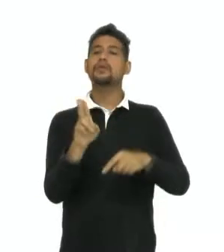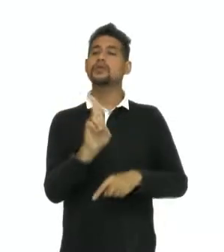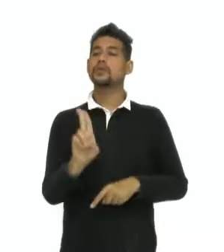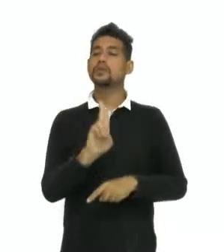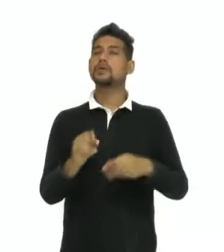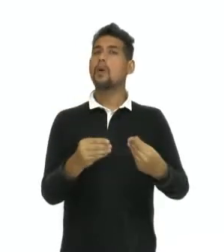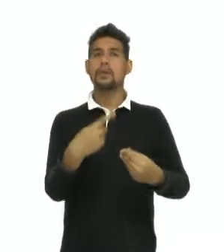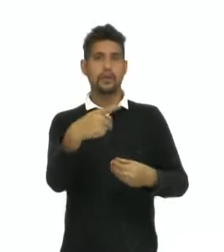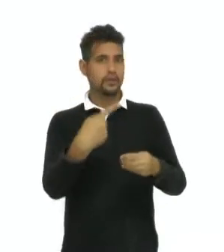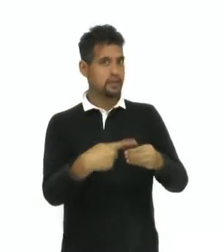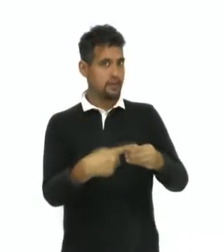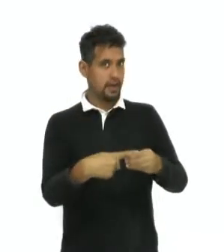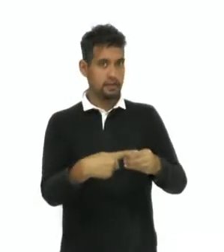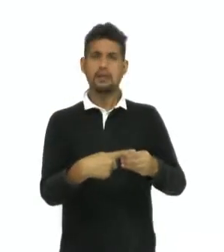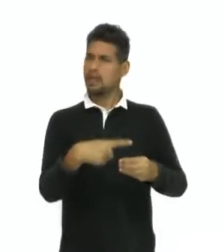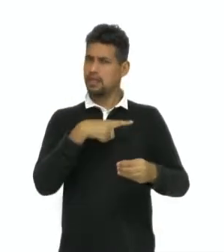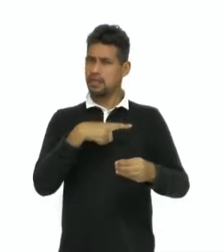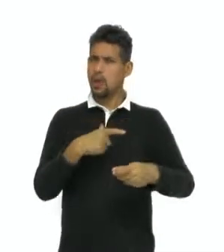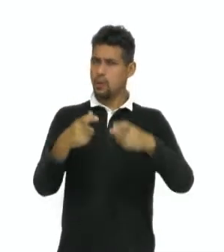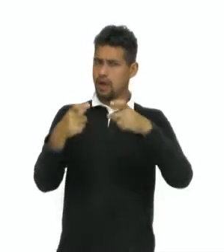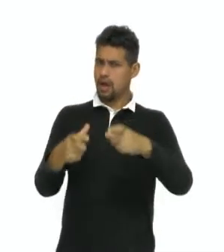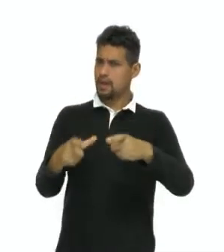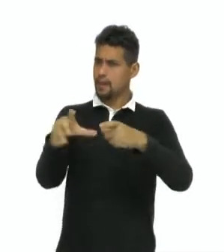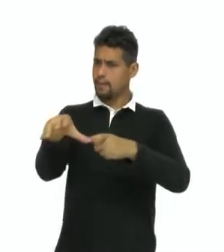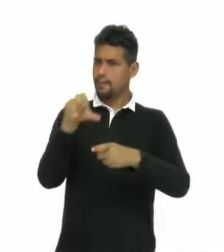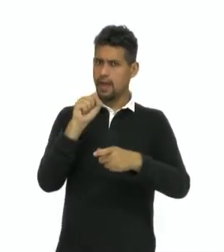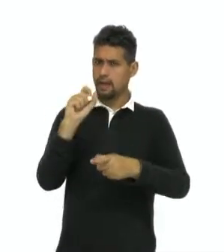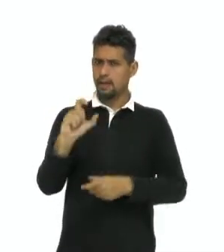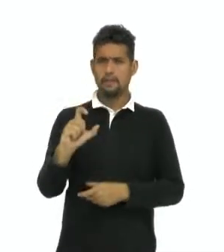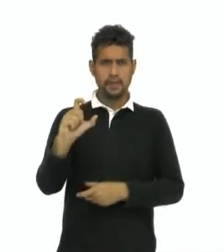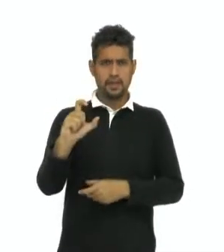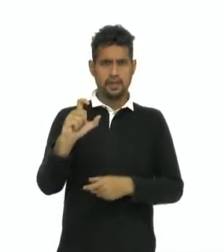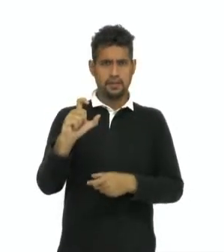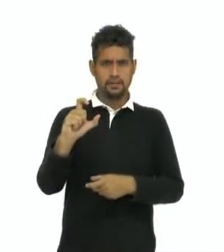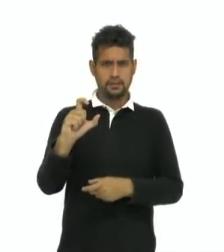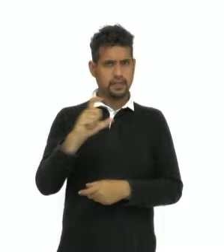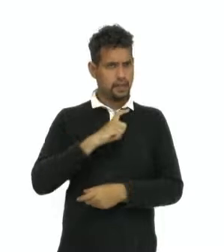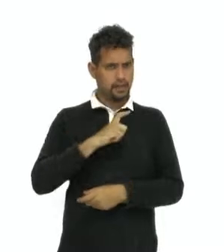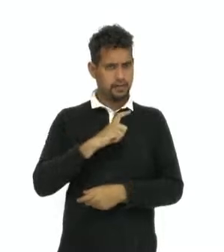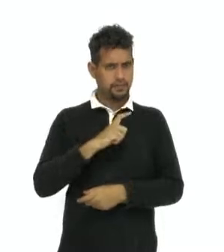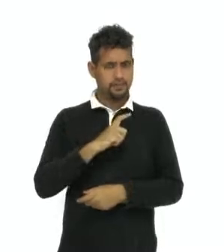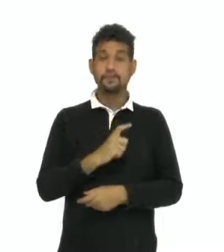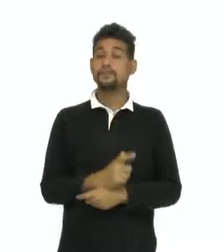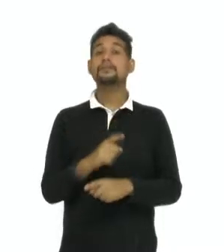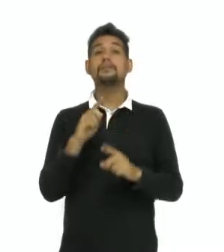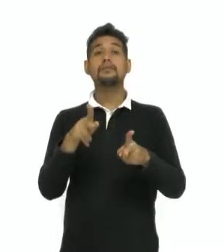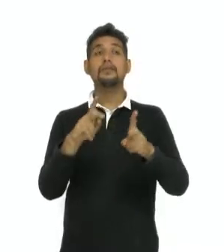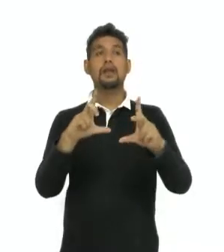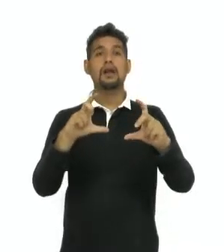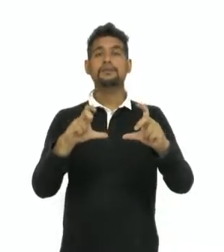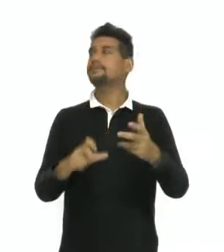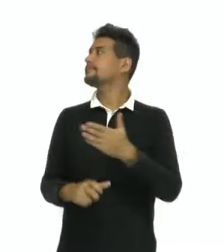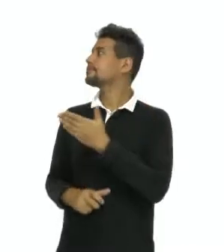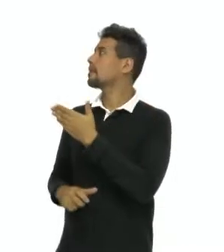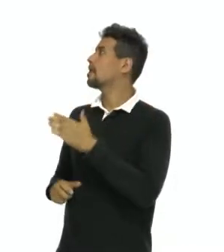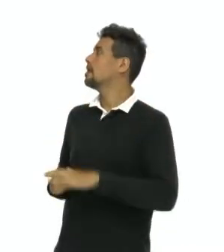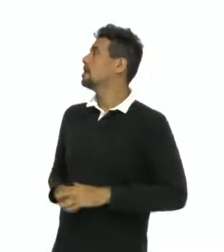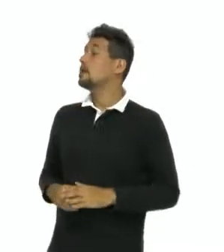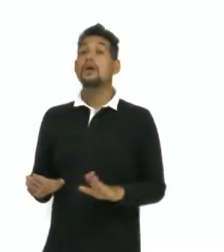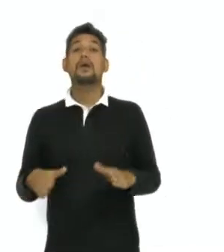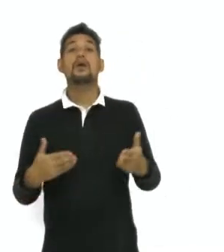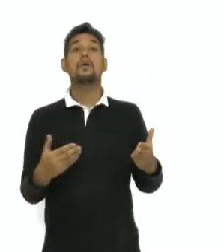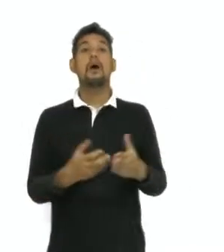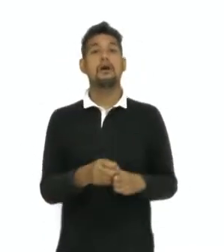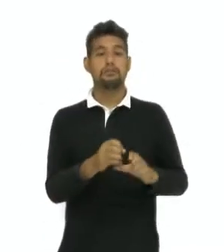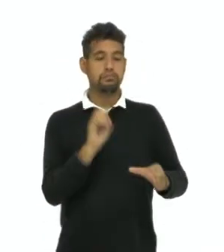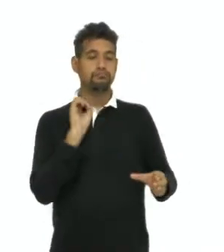sua cidade, há postos de coleta autorizados a receberem pilhas e baterias? Observe a imagem em qual desses coletores